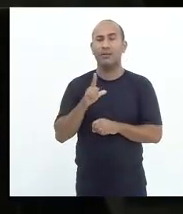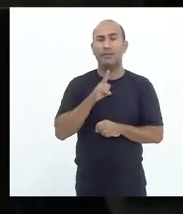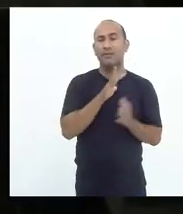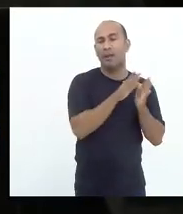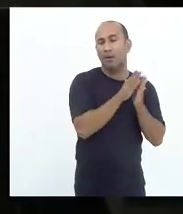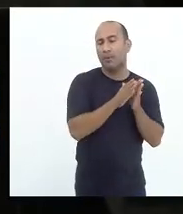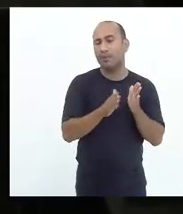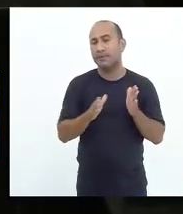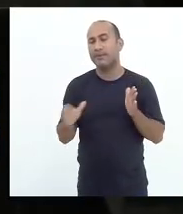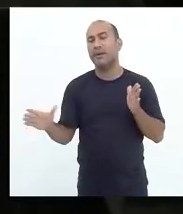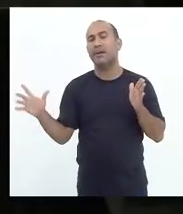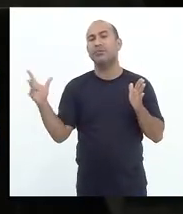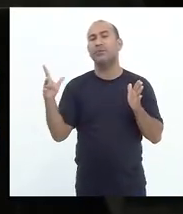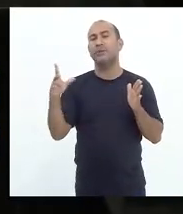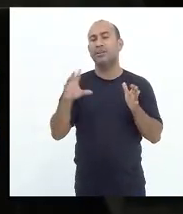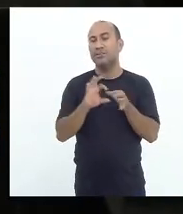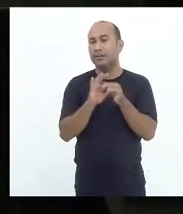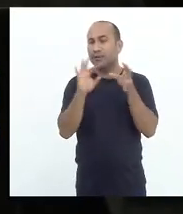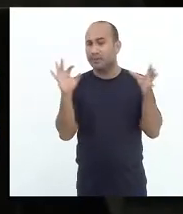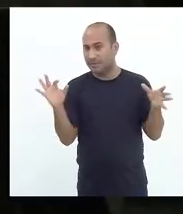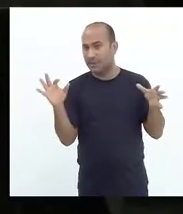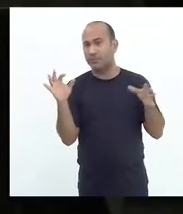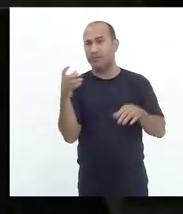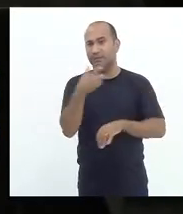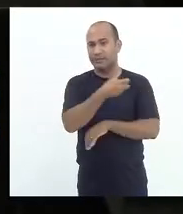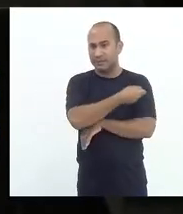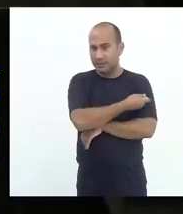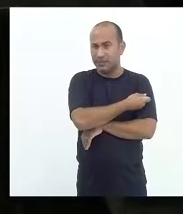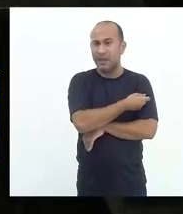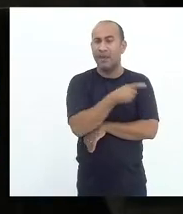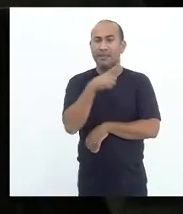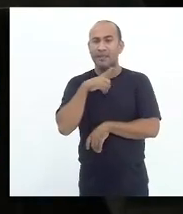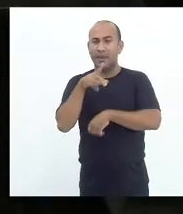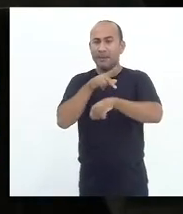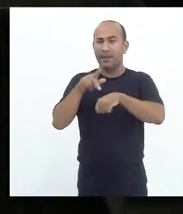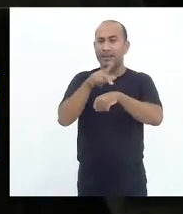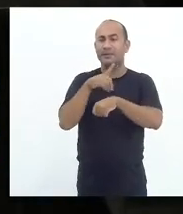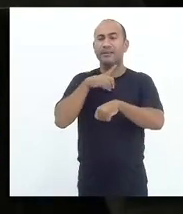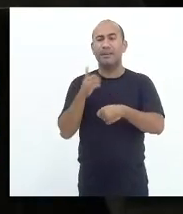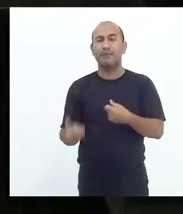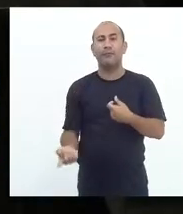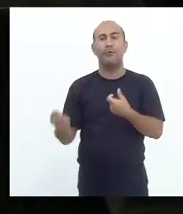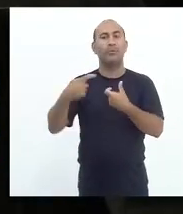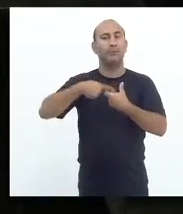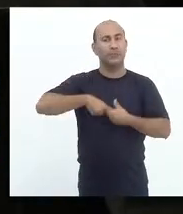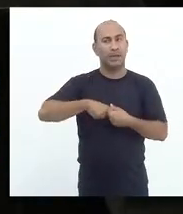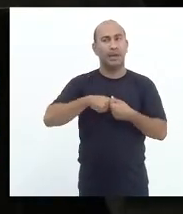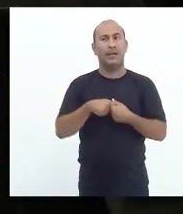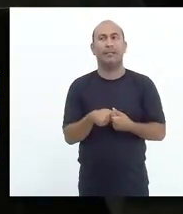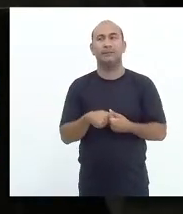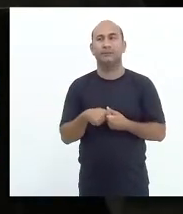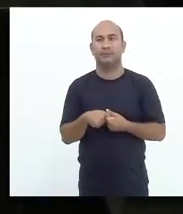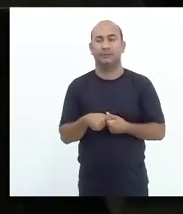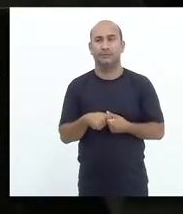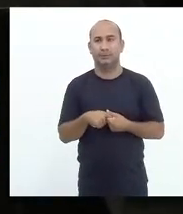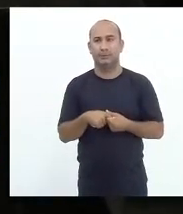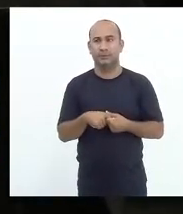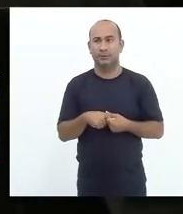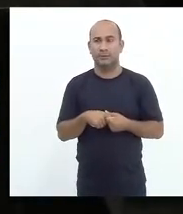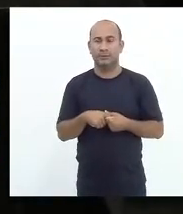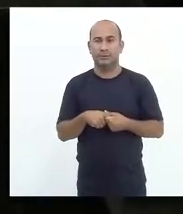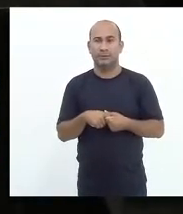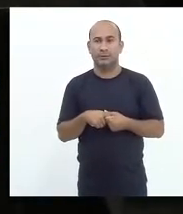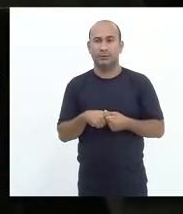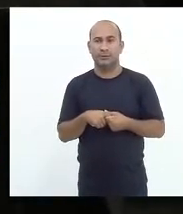de imunização. A gente está vendo agora países que estão voltando a ter recidivas, é o caso, claro, é o caso da Letônia agora, no leste